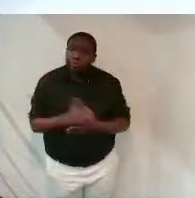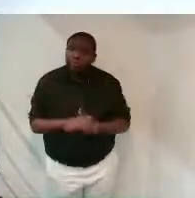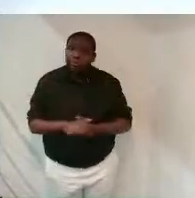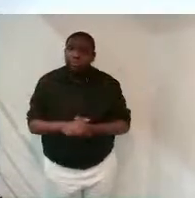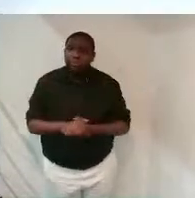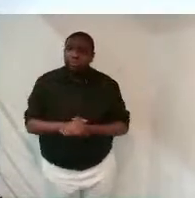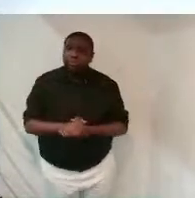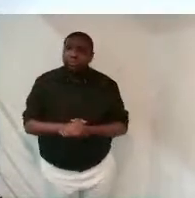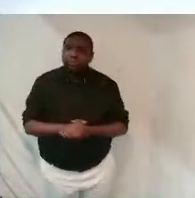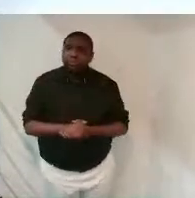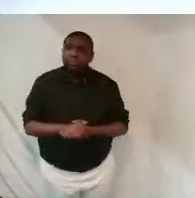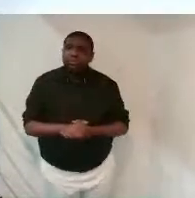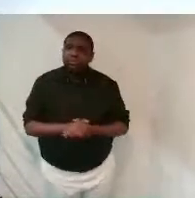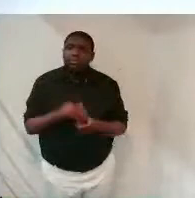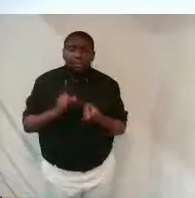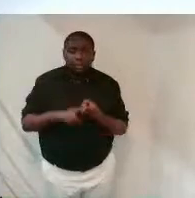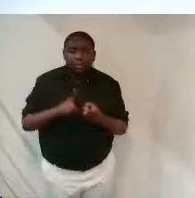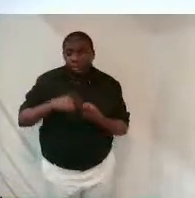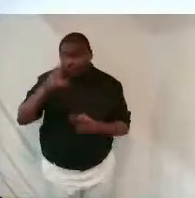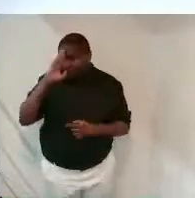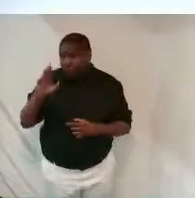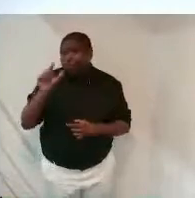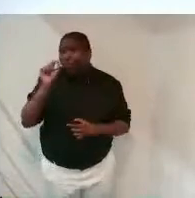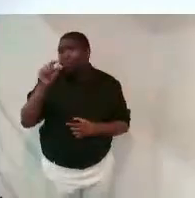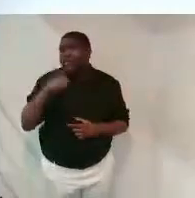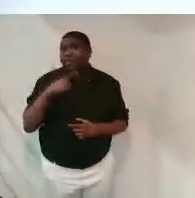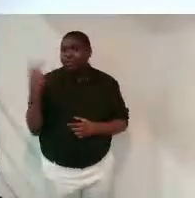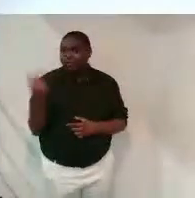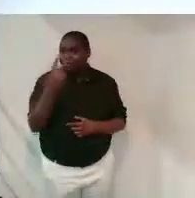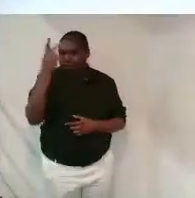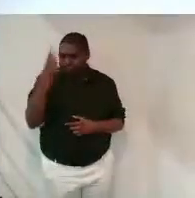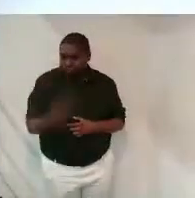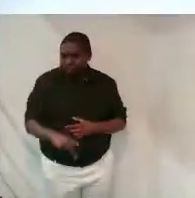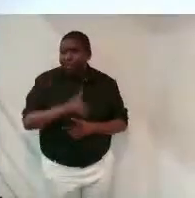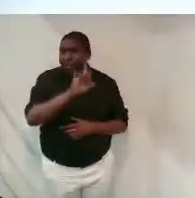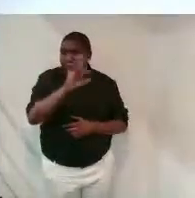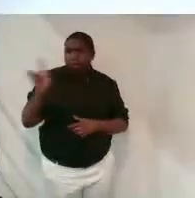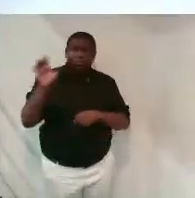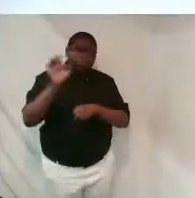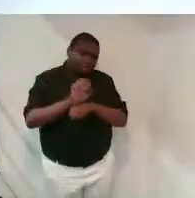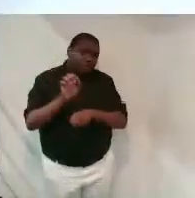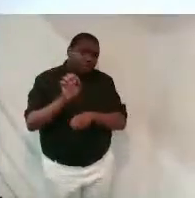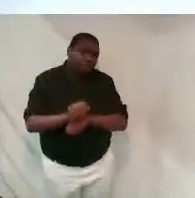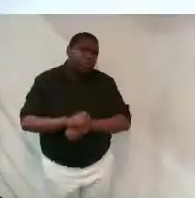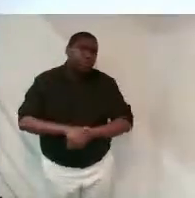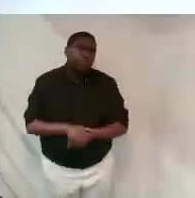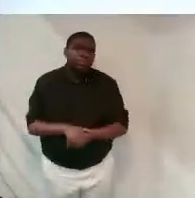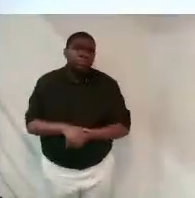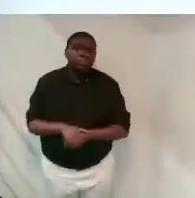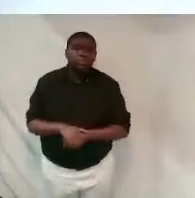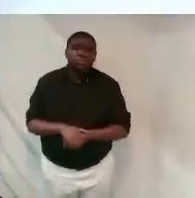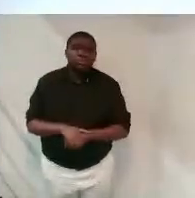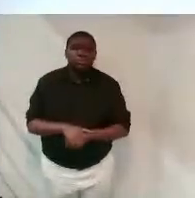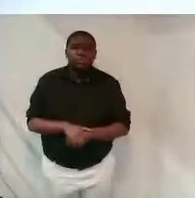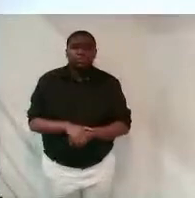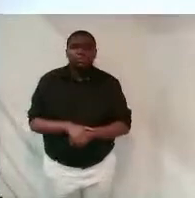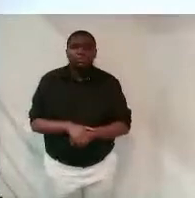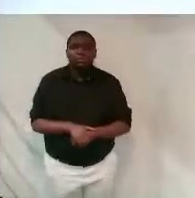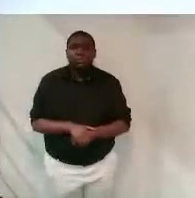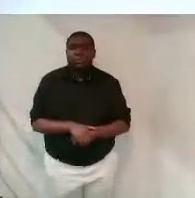E principalmente trazendo uma valorização regional de cada um dos estados da federação.